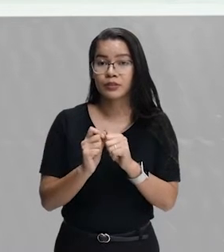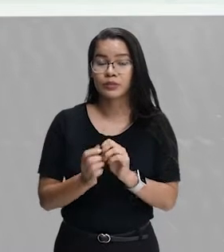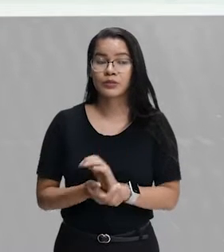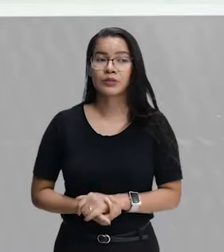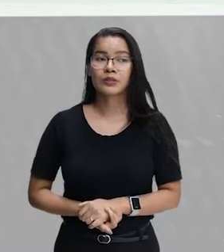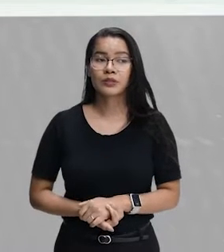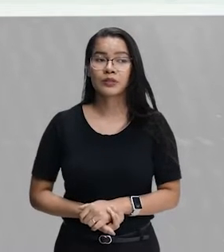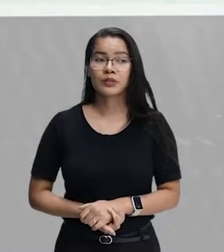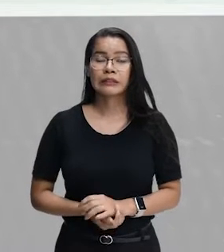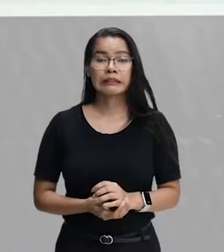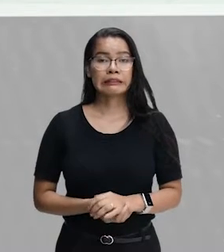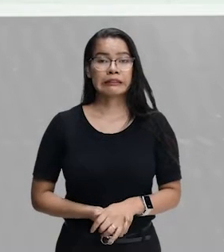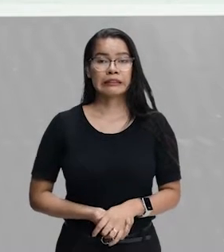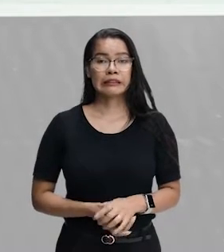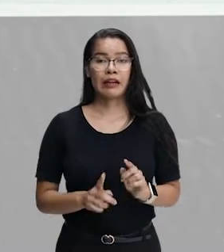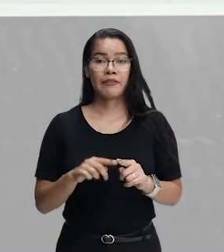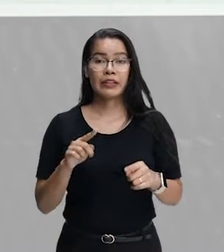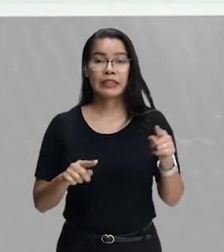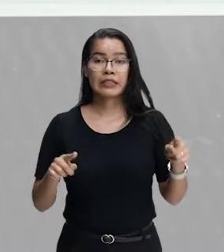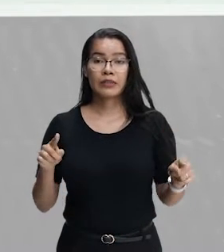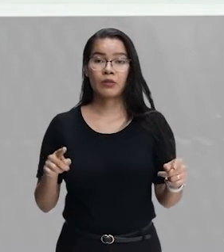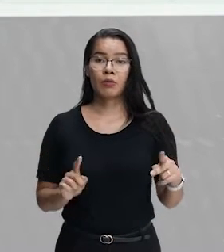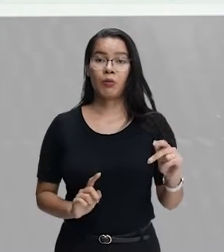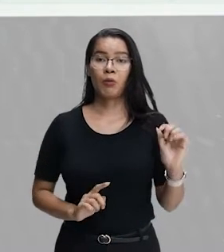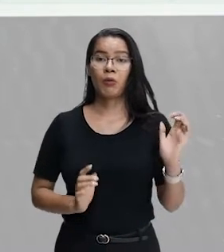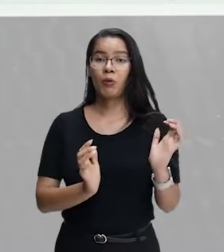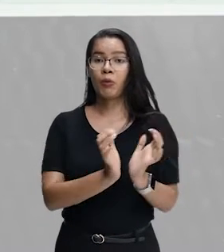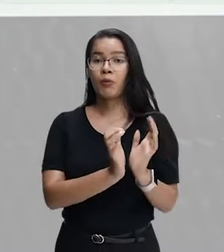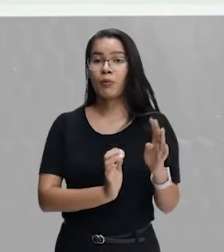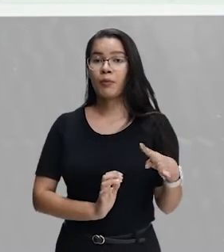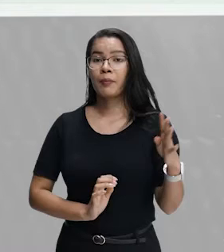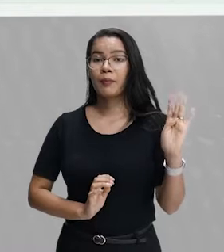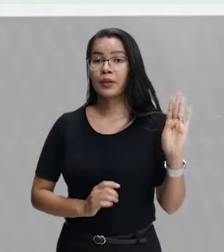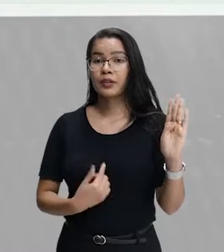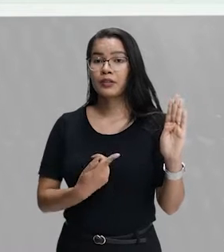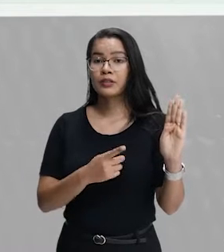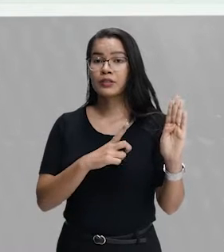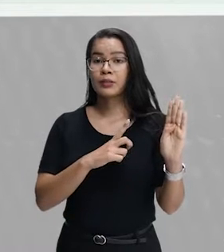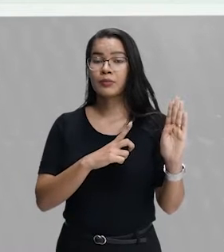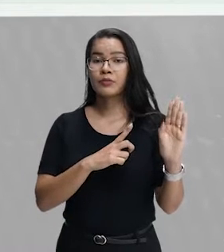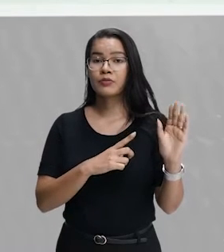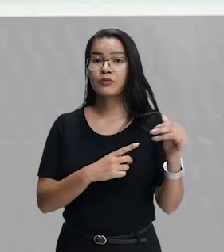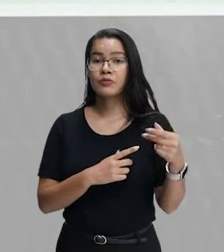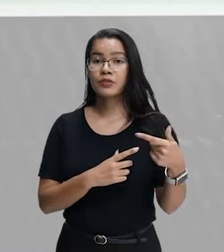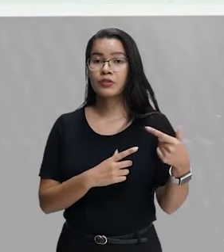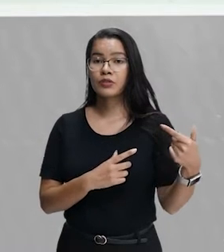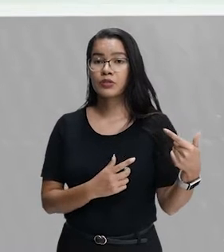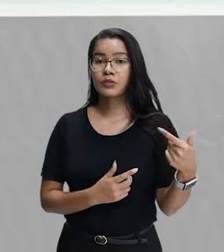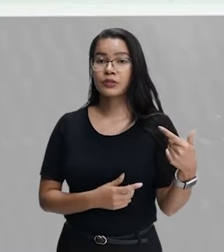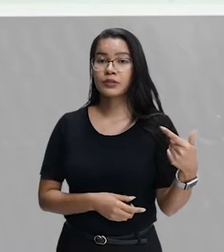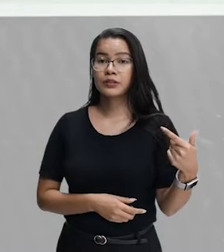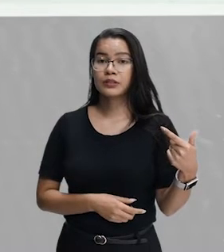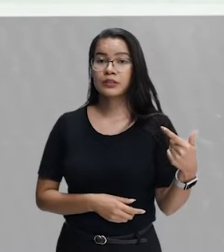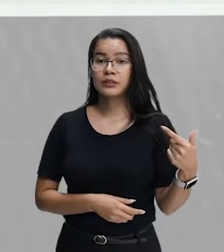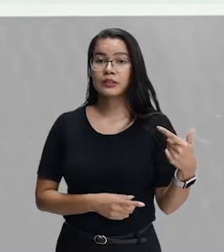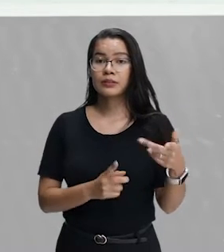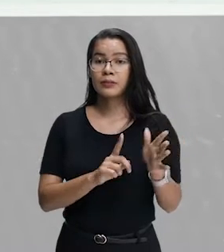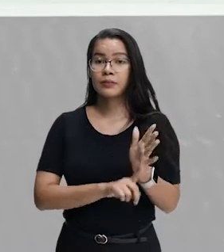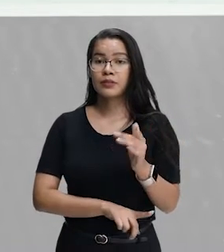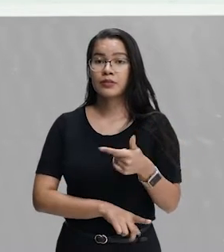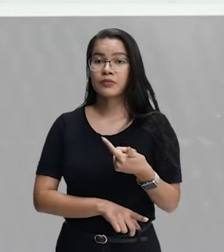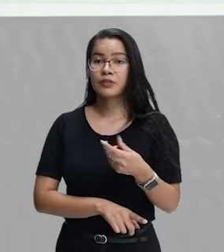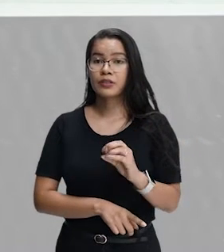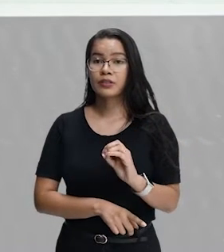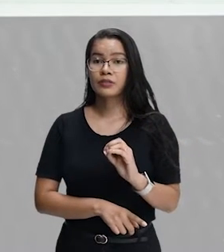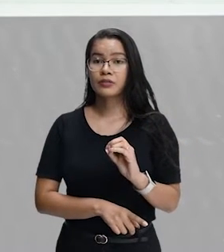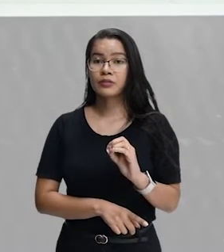calcular a variância do grupo B. Então, grupo B, nós temos aqui o 22, né? 22 menos